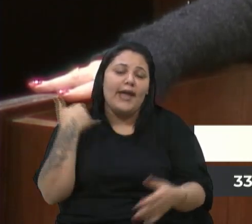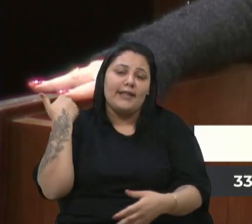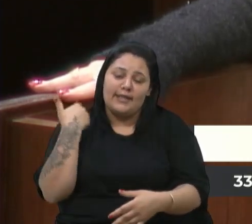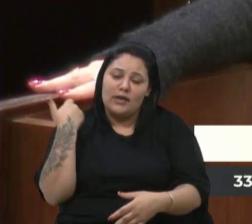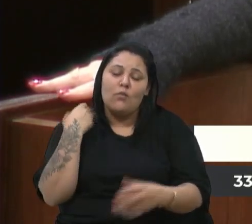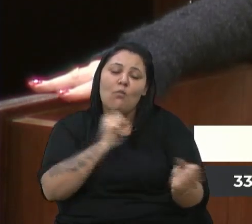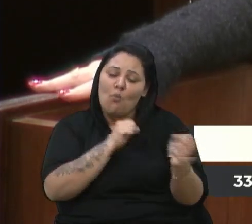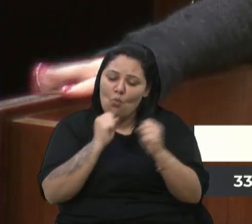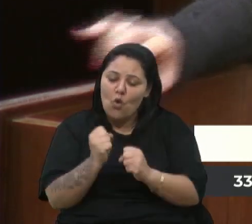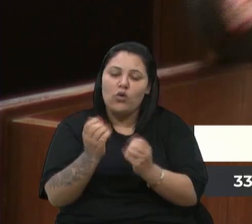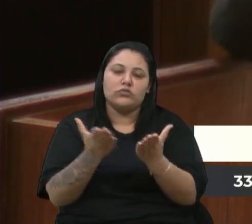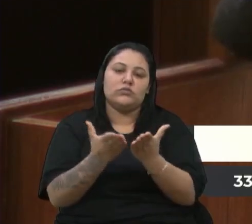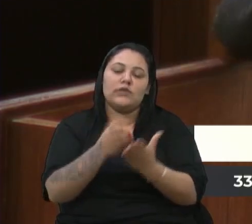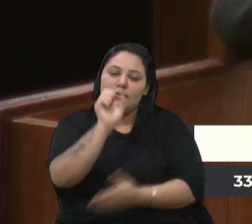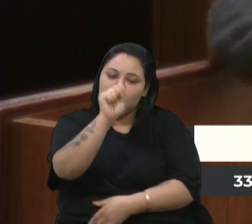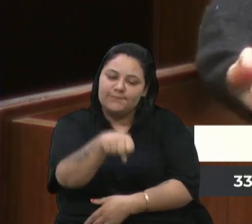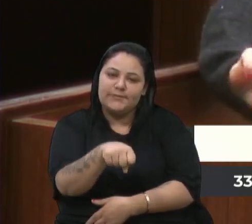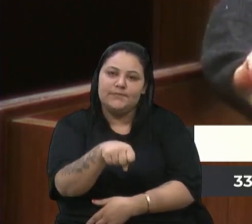ensino superior.